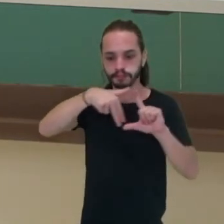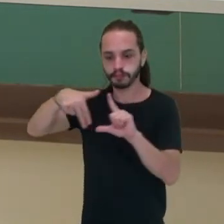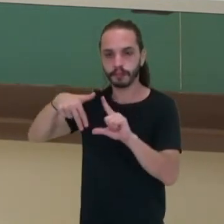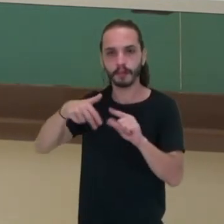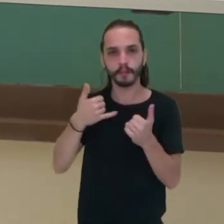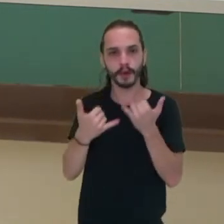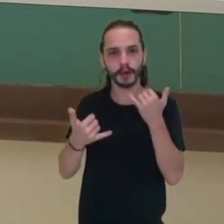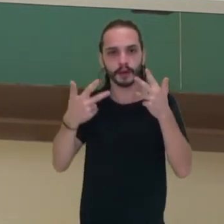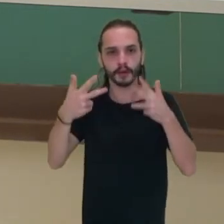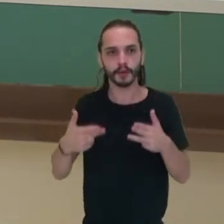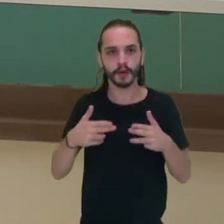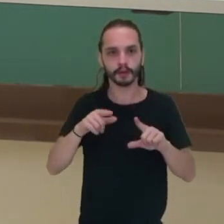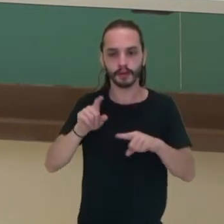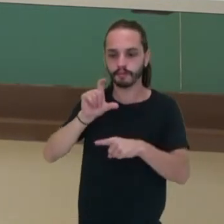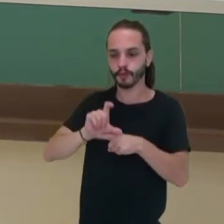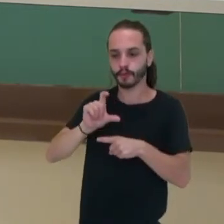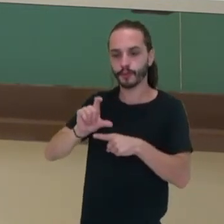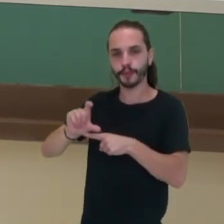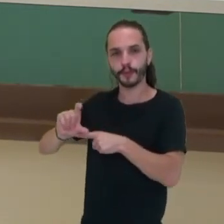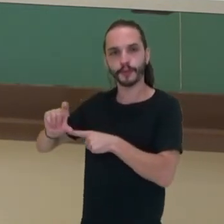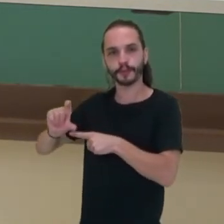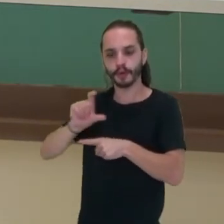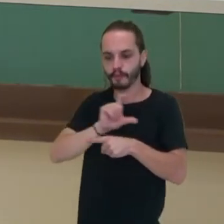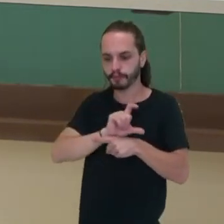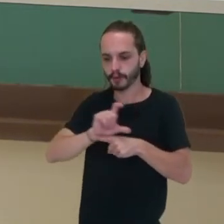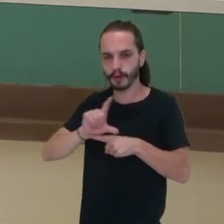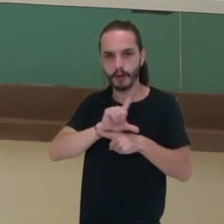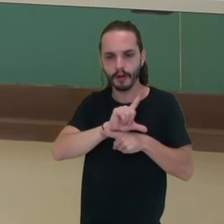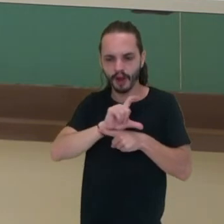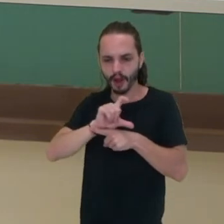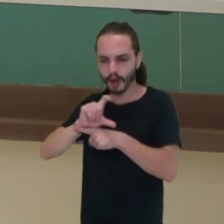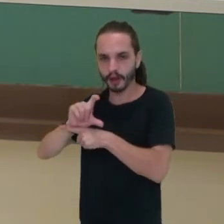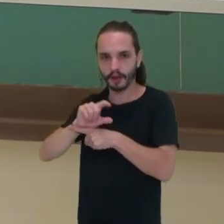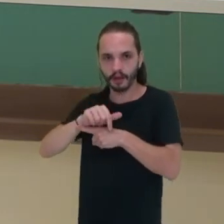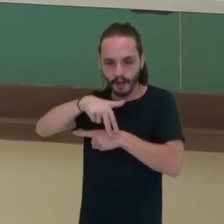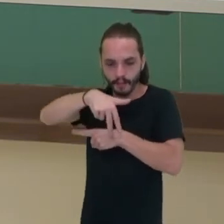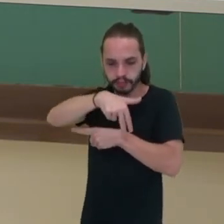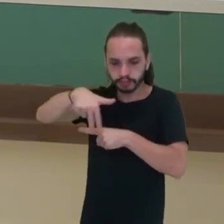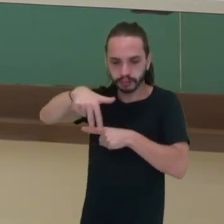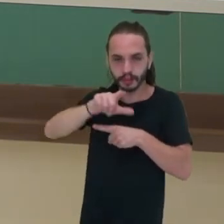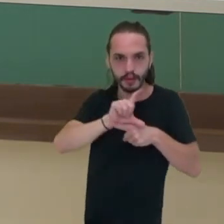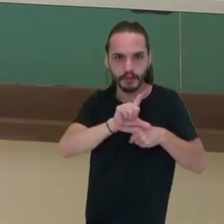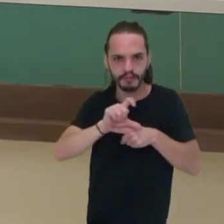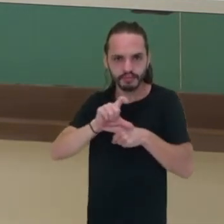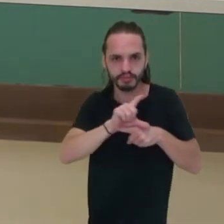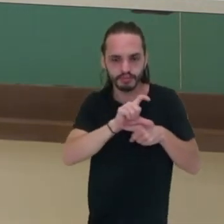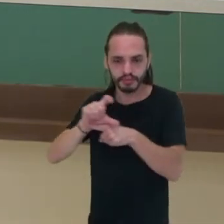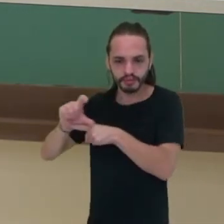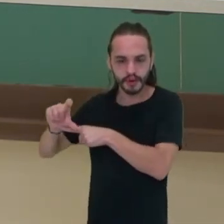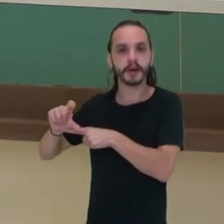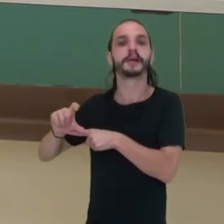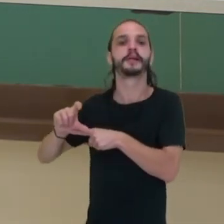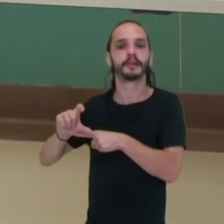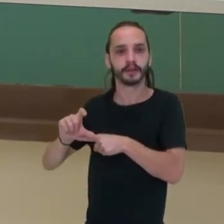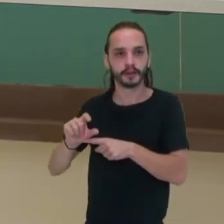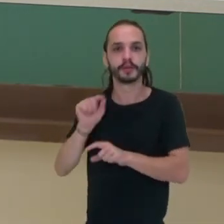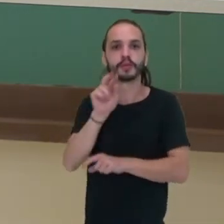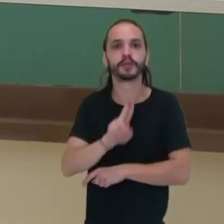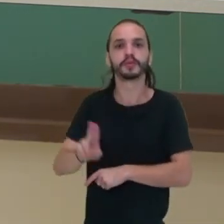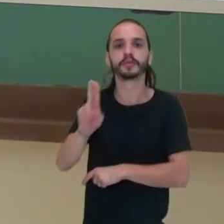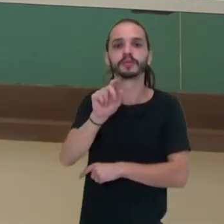como num filme. Então, sequência de fotografias, né, com posições diferentes, né, dos personagens, feitos com